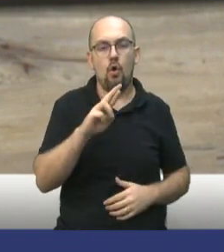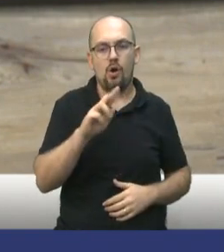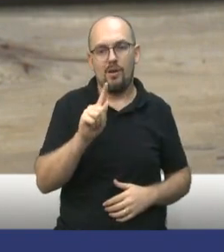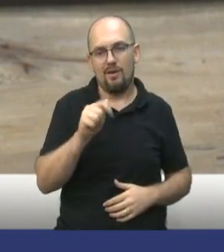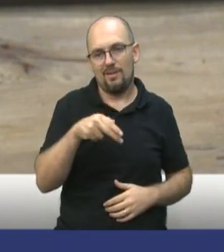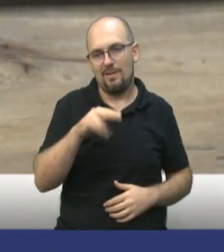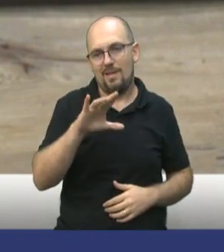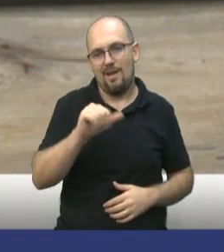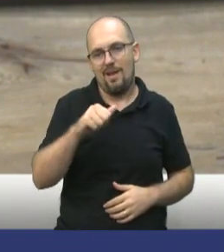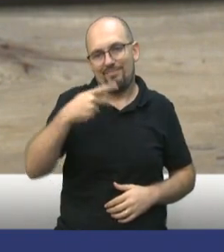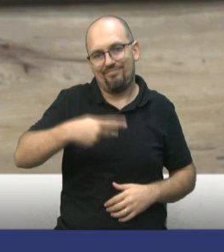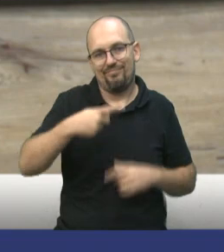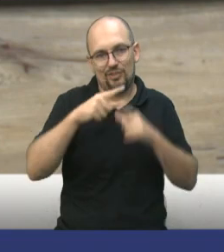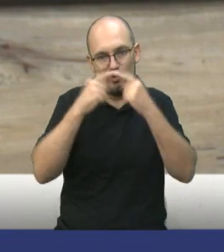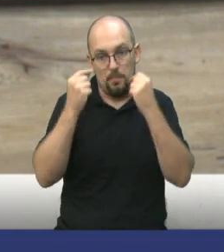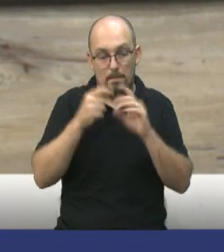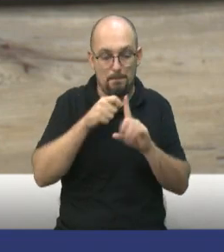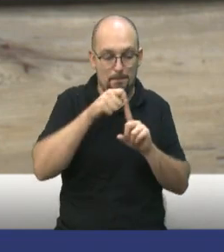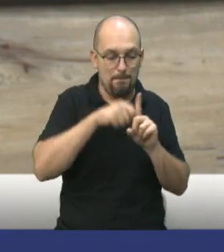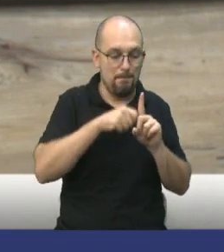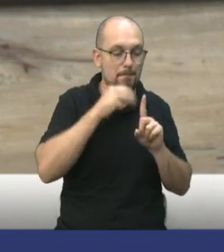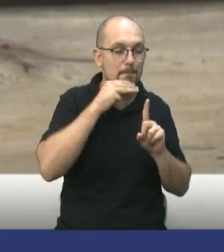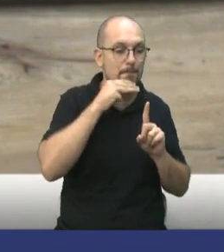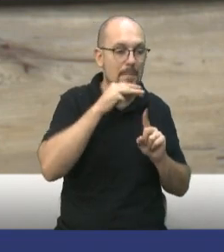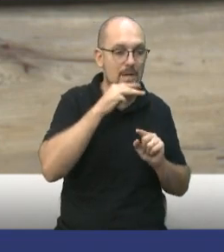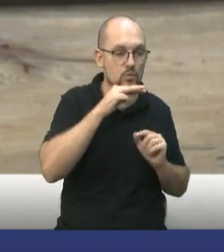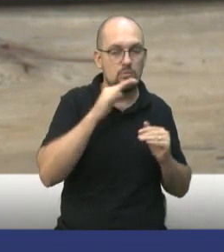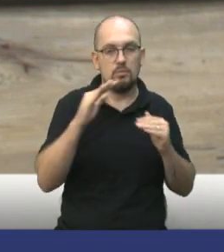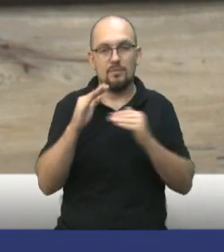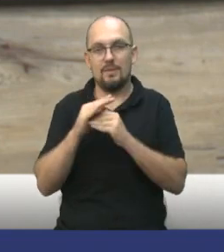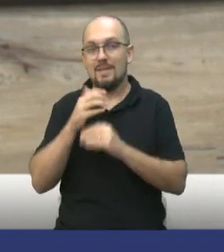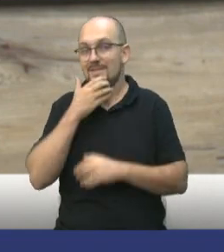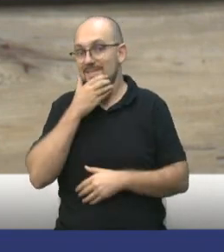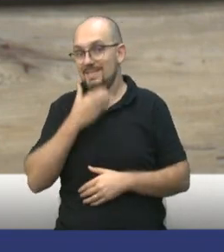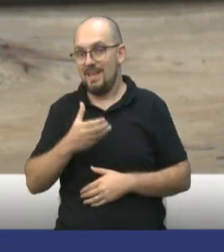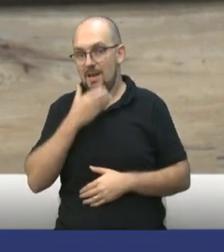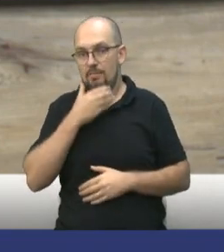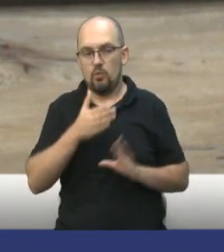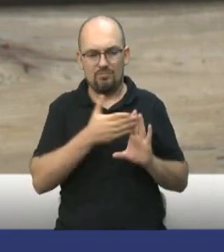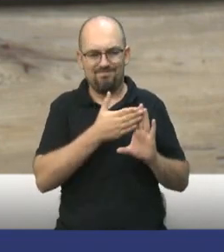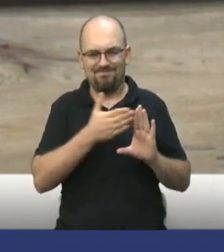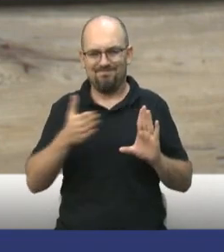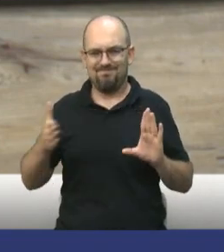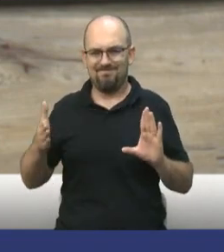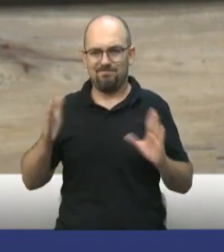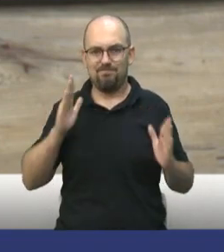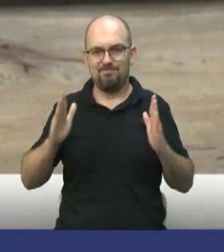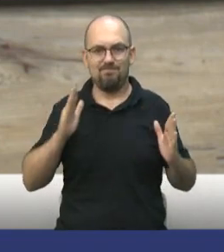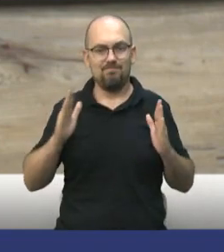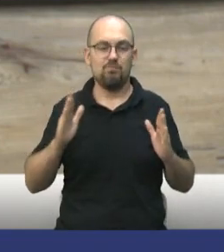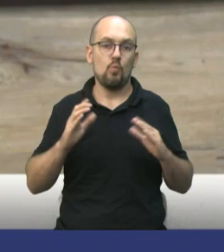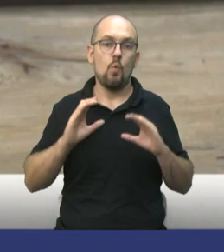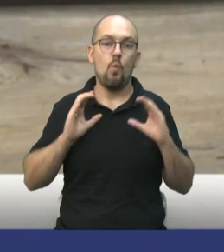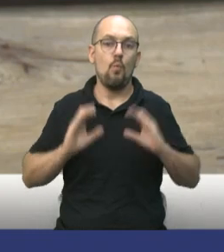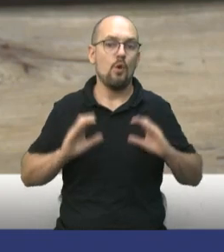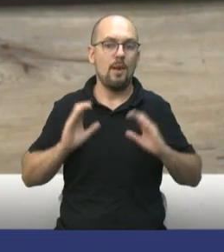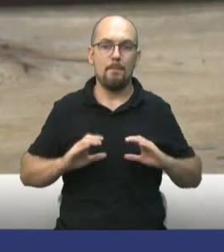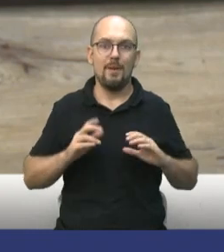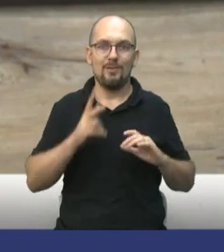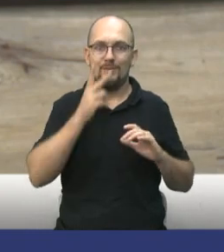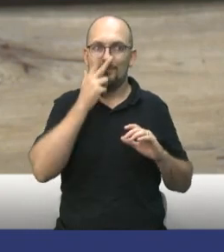Mas é de março até dezembro, há uma lacuna muito grande do comportamento variável